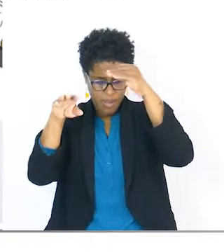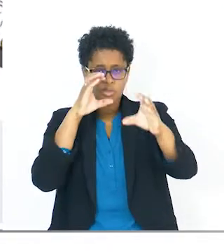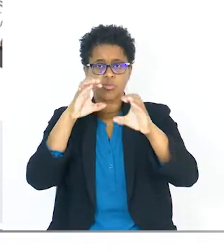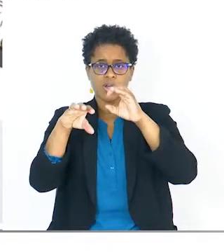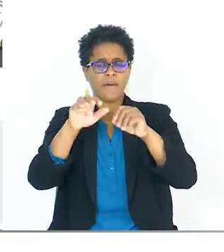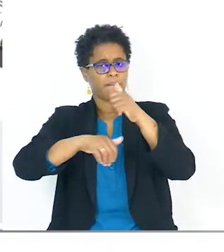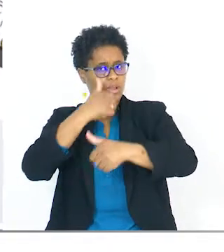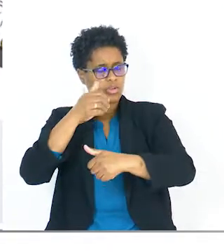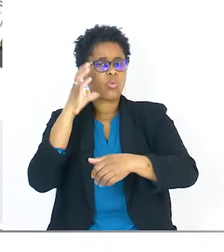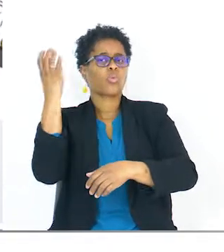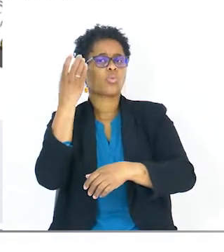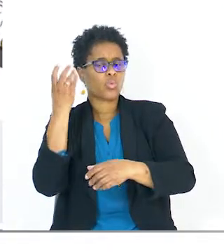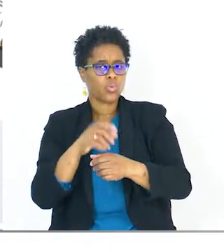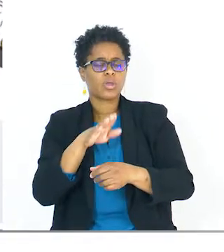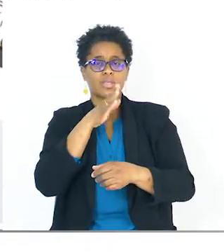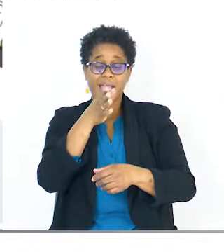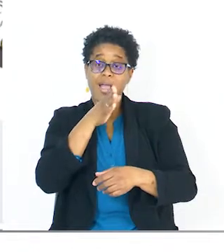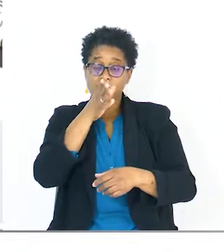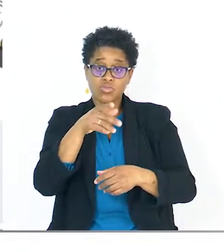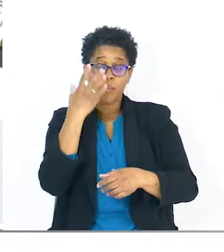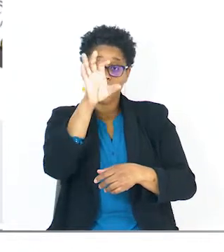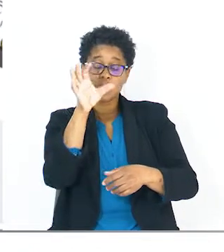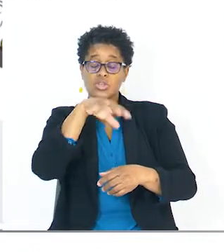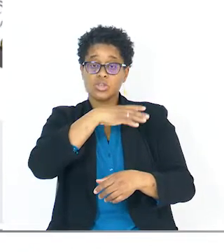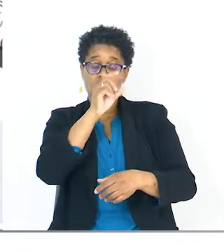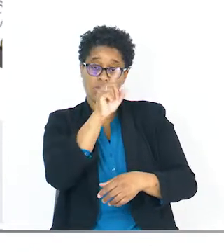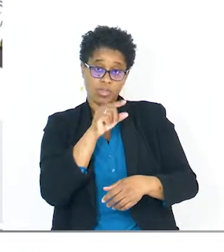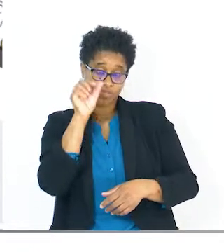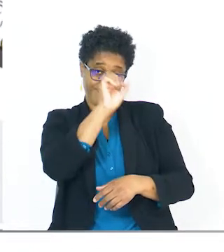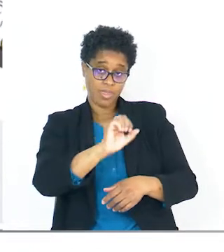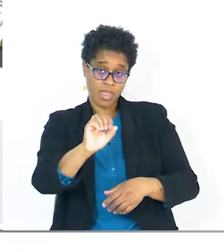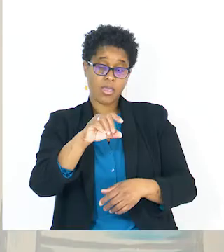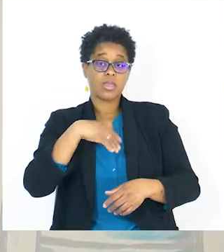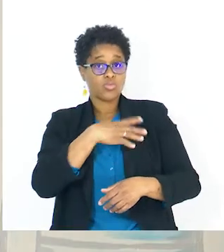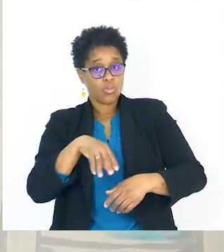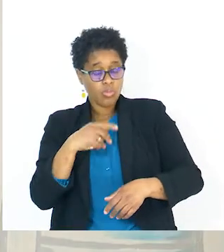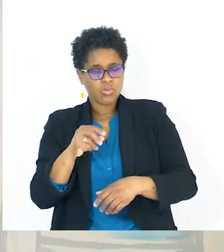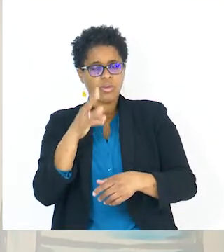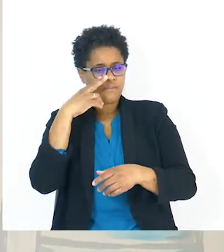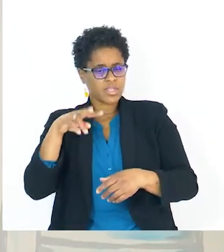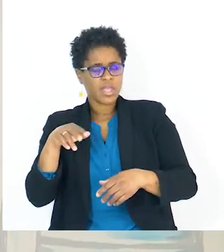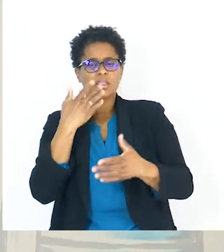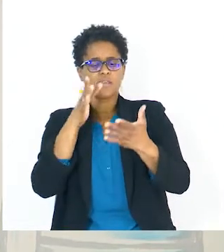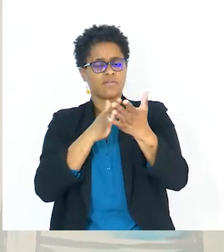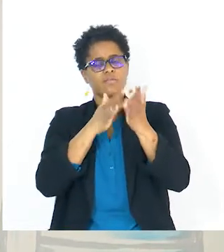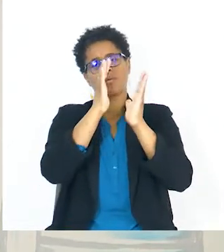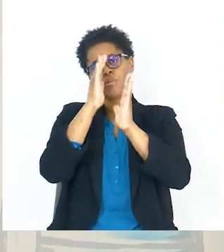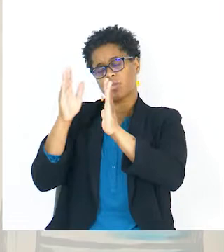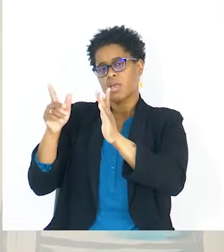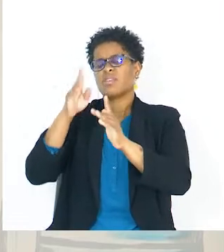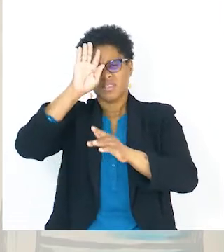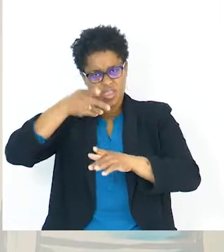teu país e do mundo. Visitamos as bibliotecas. Vocês sabem o que significa bibliotecas, não